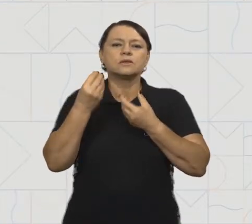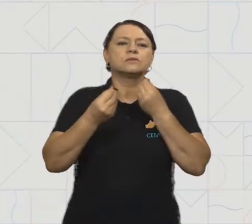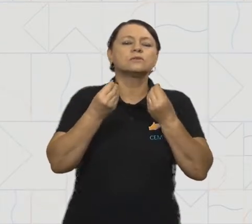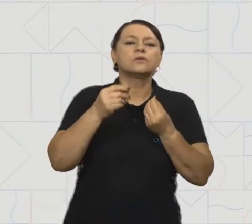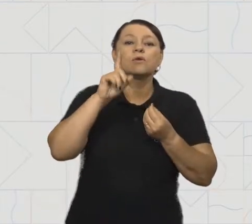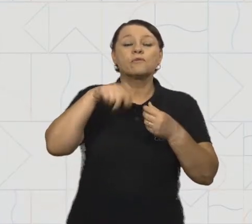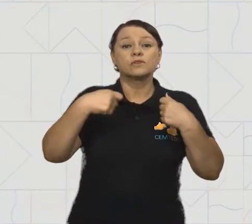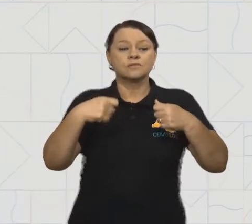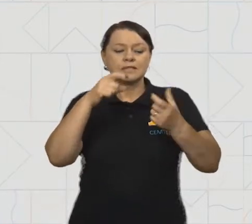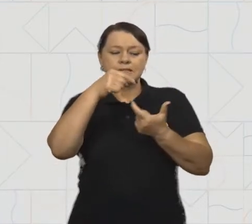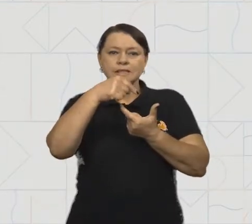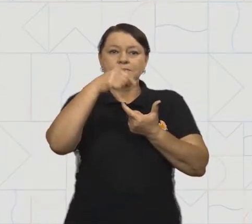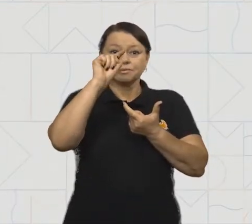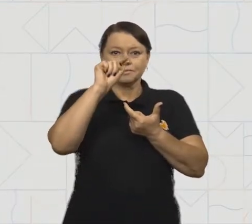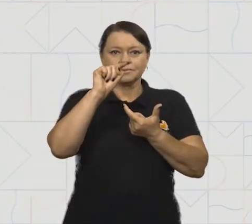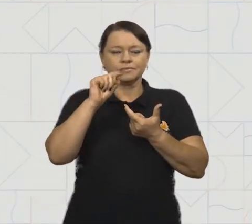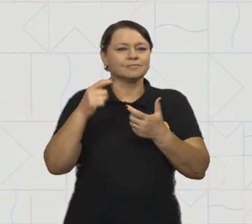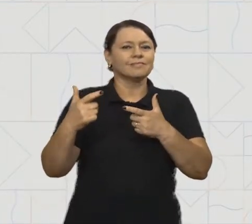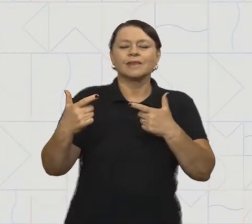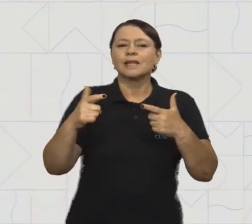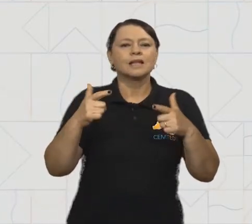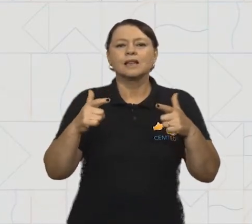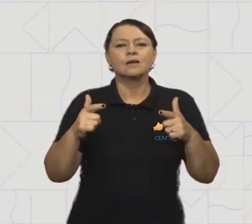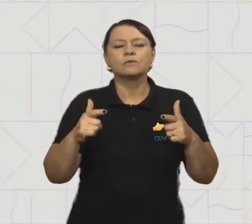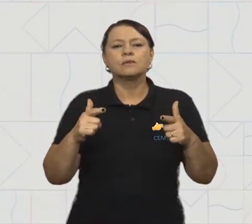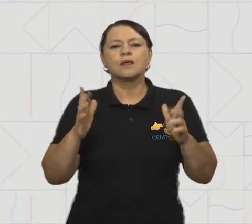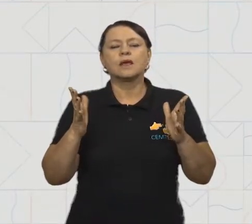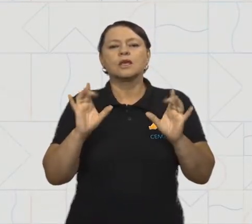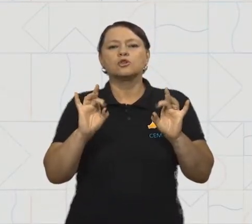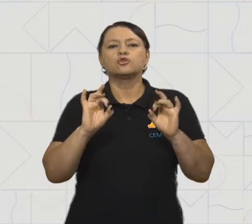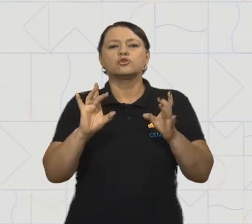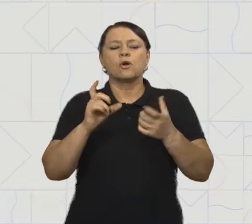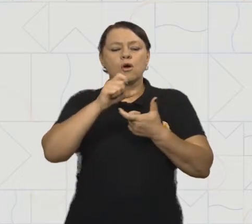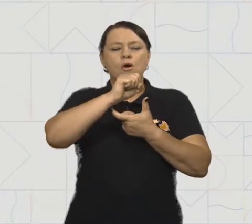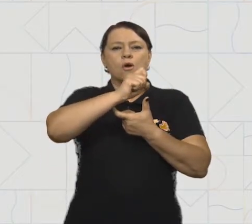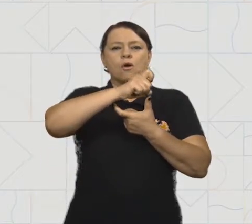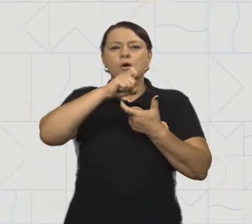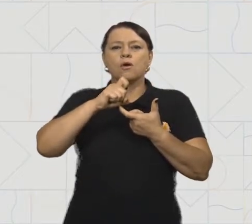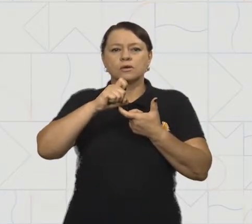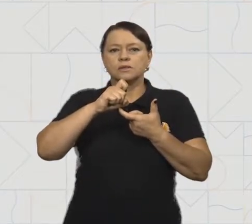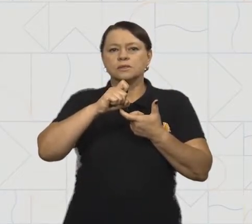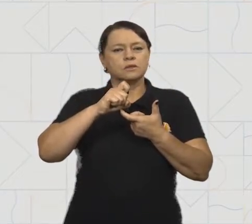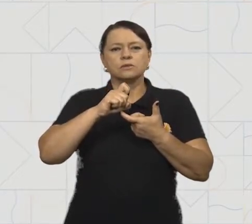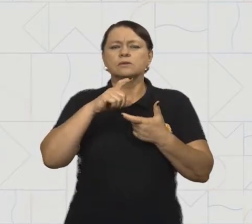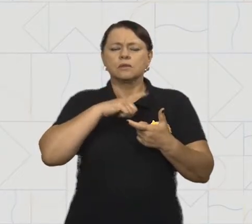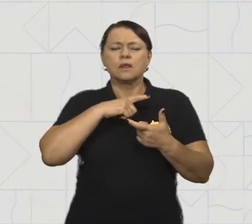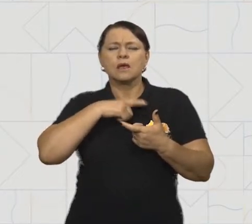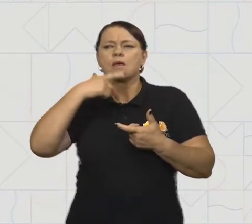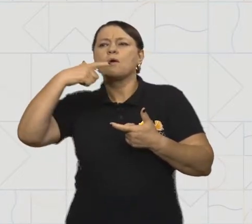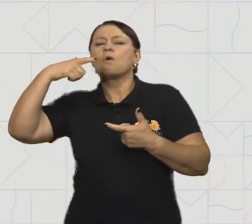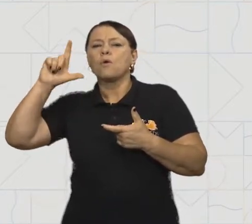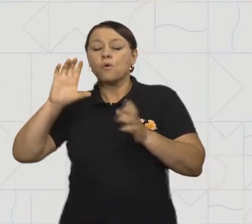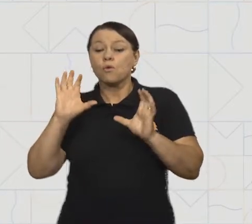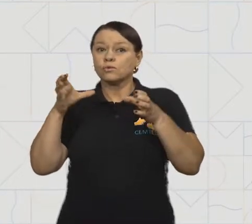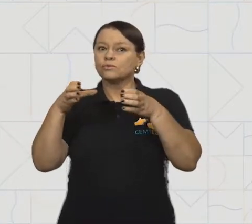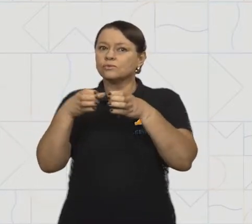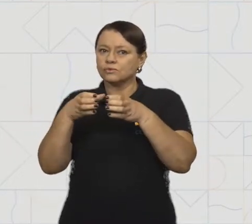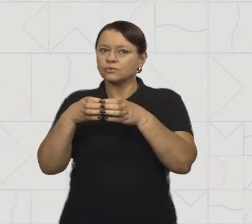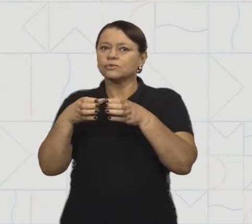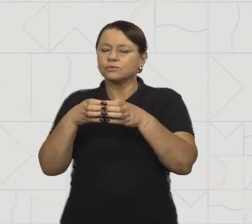Belém. Por que a última sílaba aí está acentuada? Porque ela terminou com em.